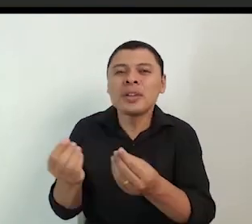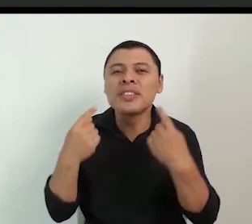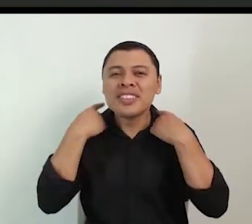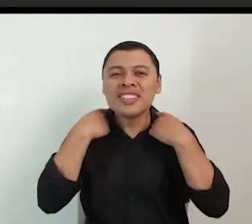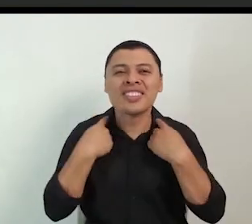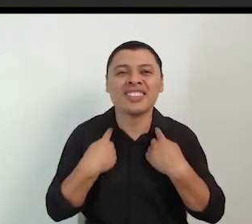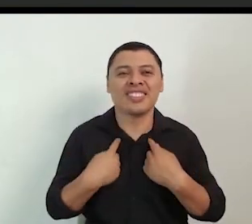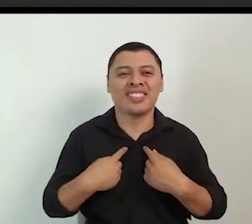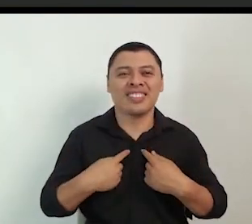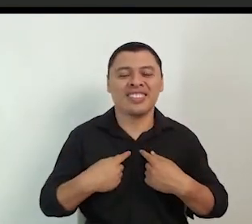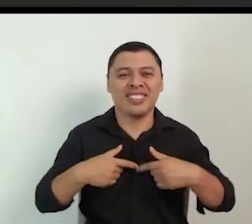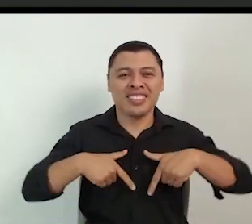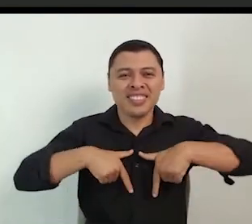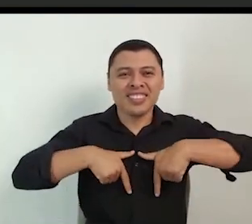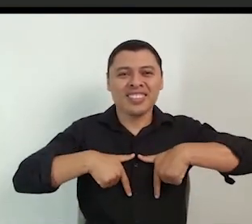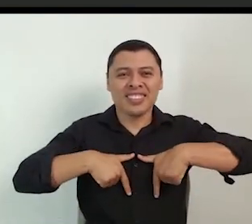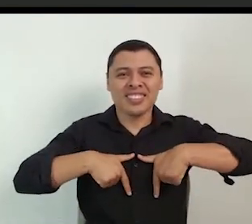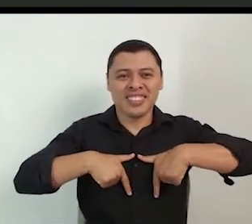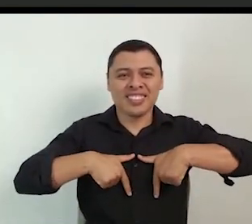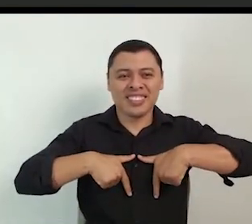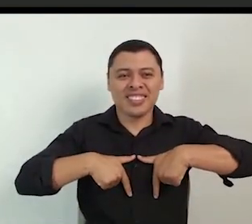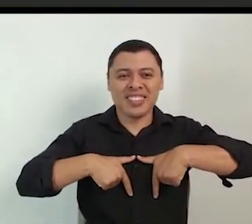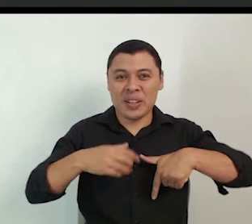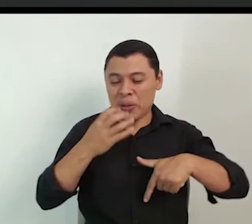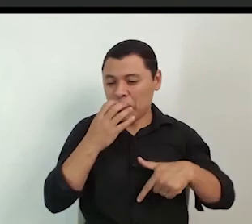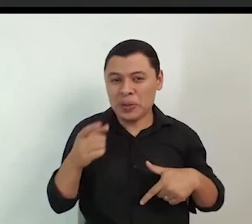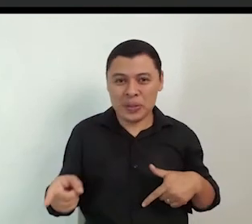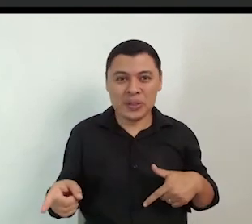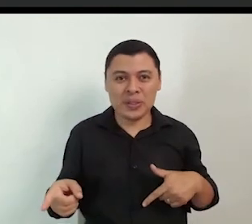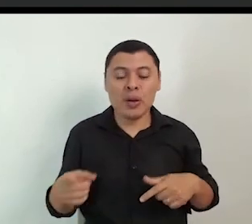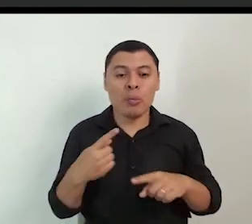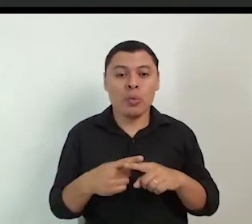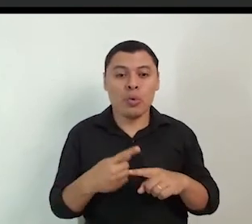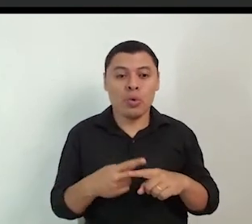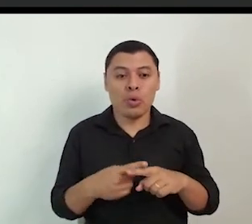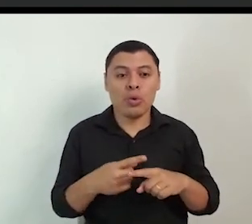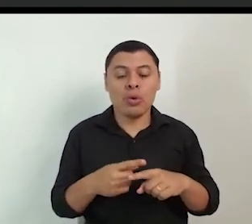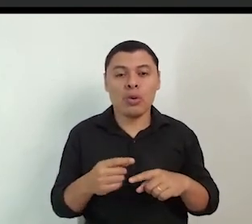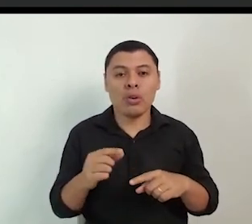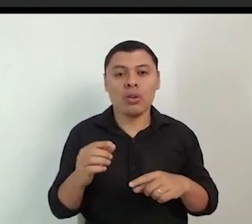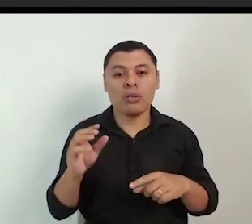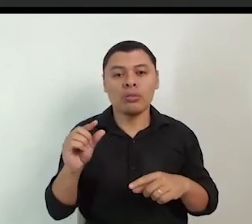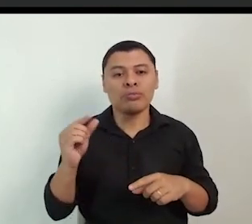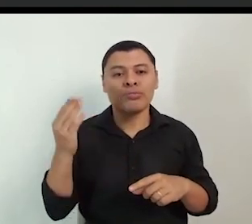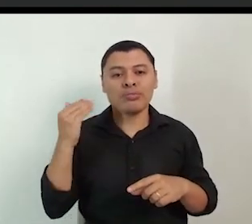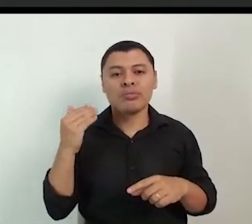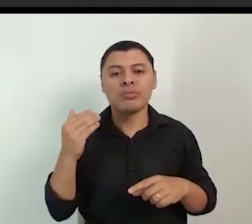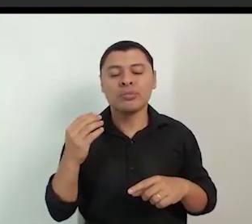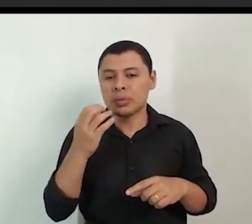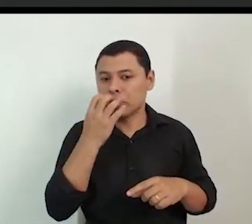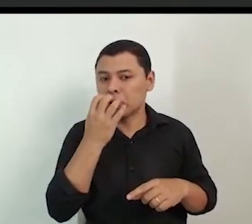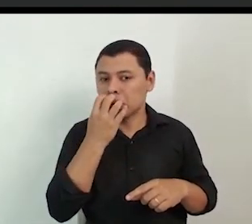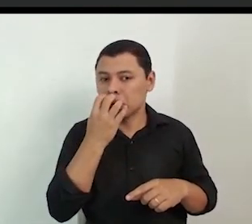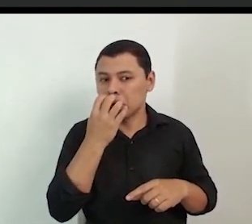trabalhar. O cão do Gabriel, que inclusive ele perdeu há pouco tempo, infelizmente